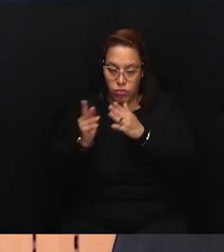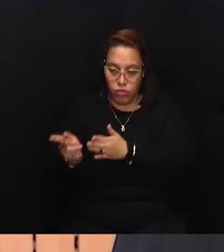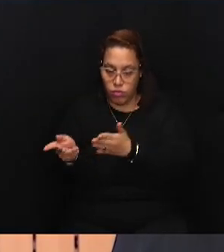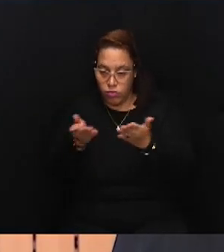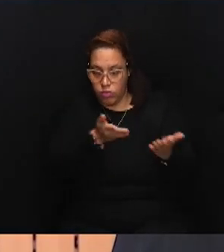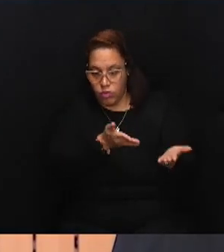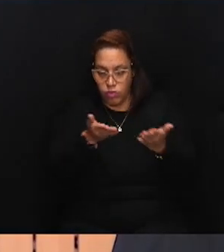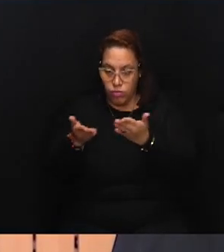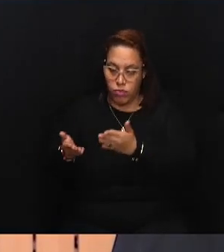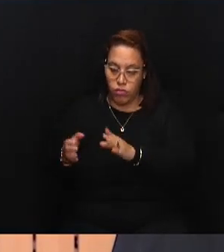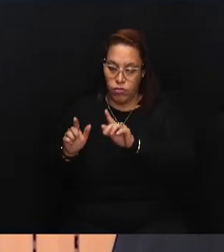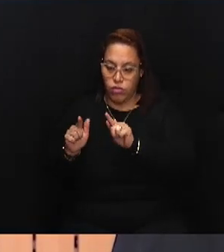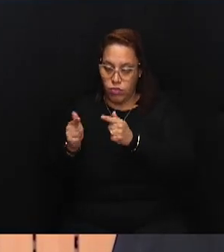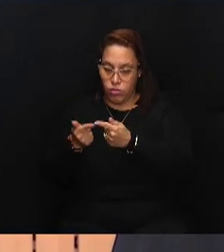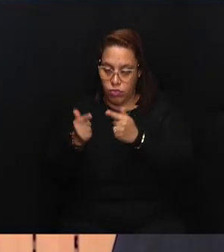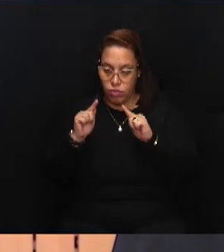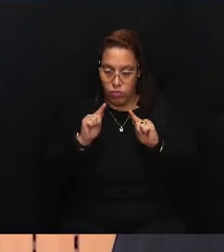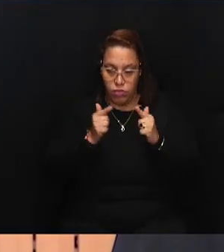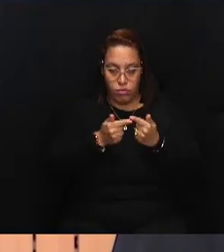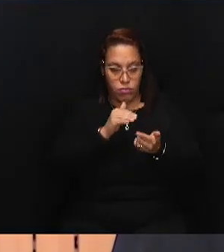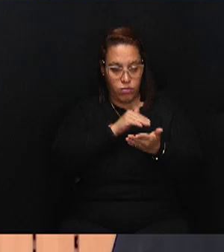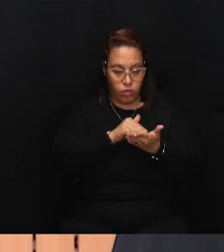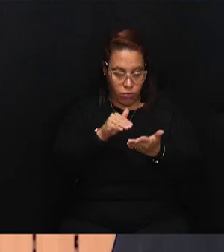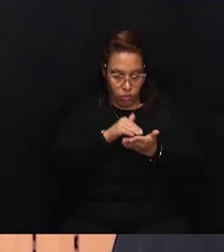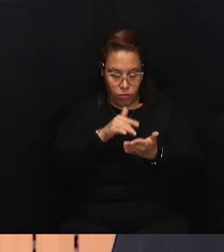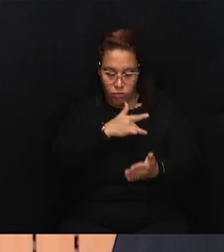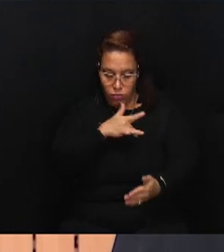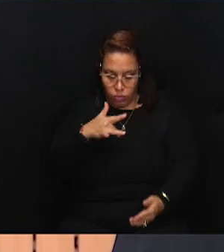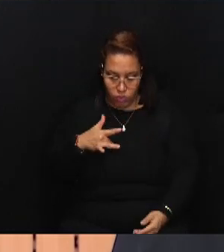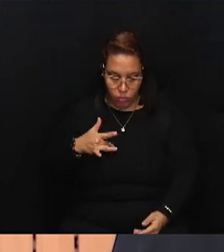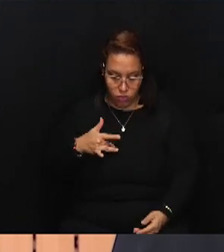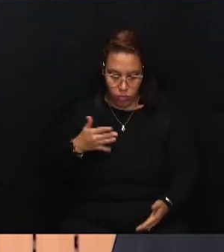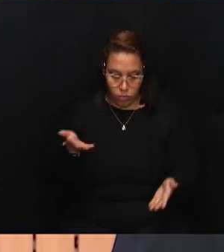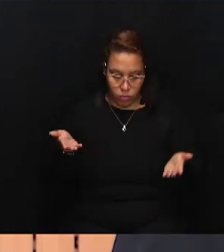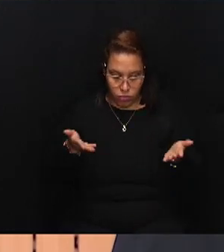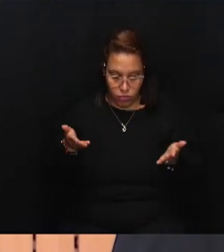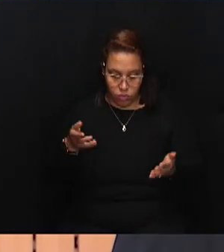também diversos grupos aí da Secretaria de Saúde. Hoje nós